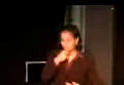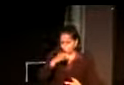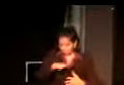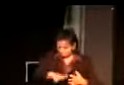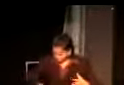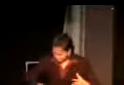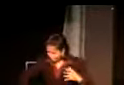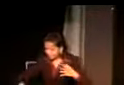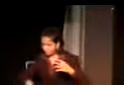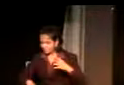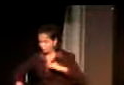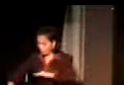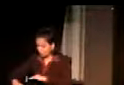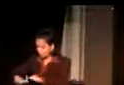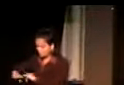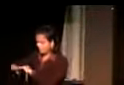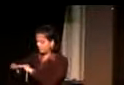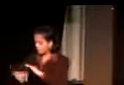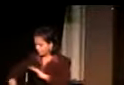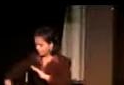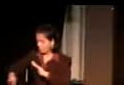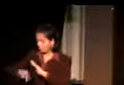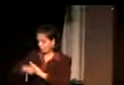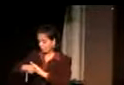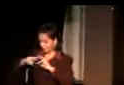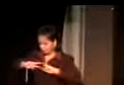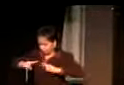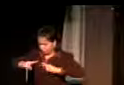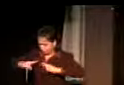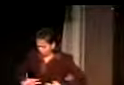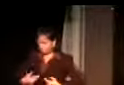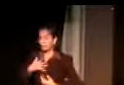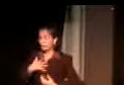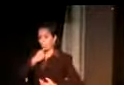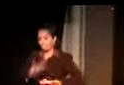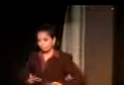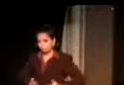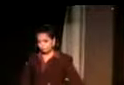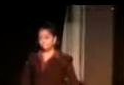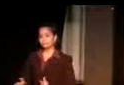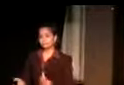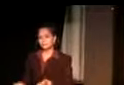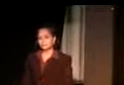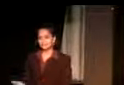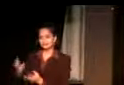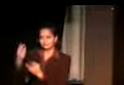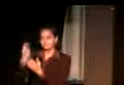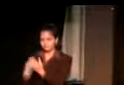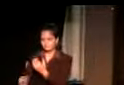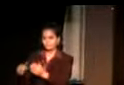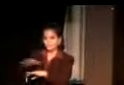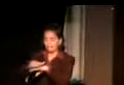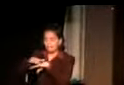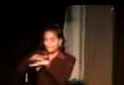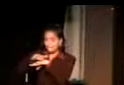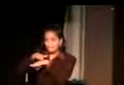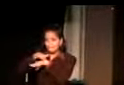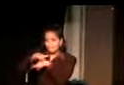nível extremo de apropriação da realidade dessa criatura entrou finalmente na pele